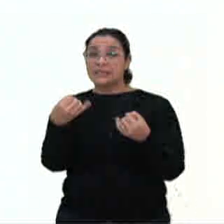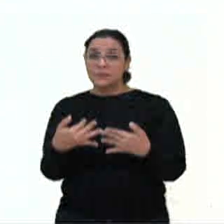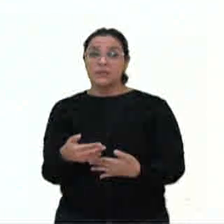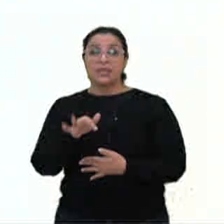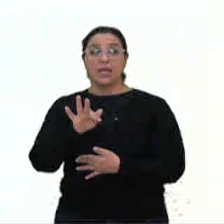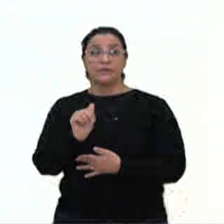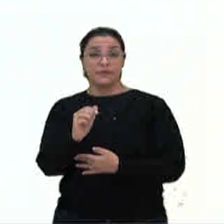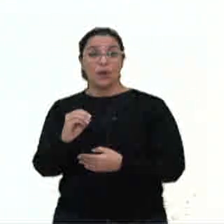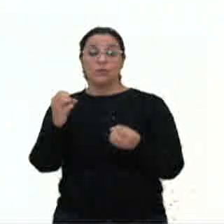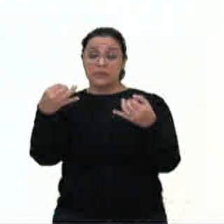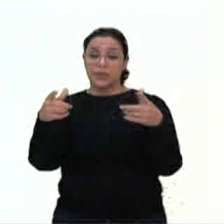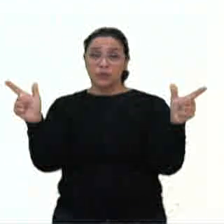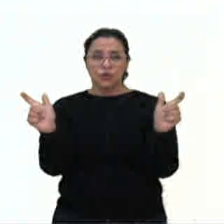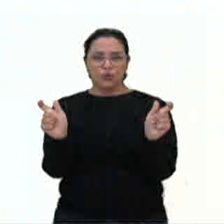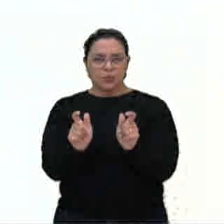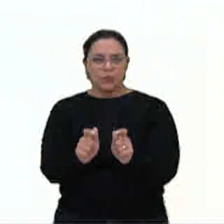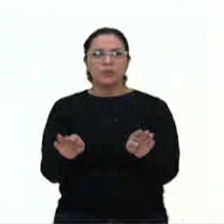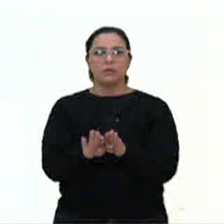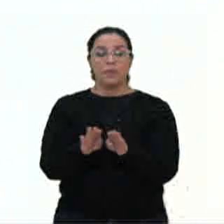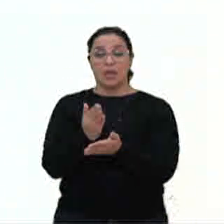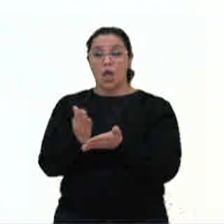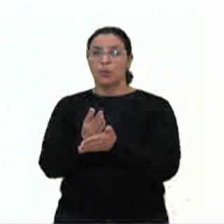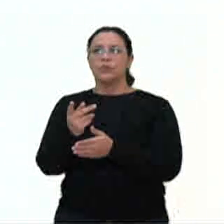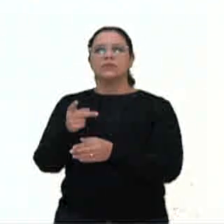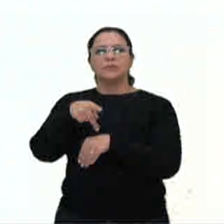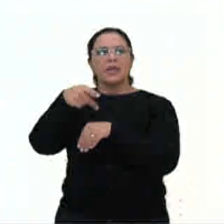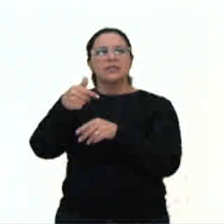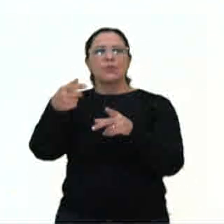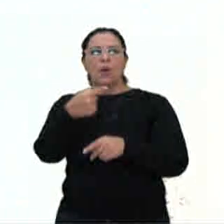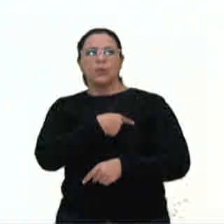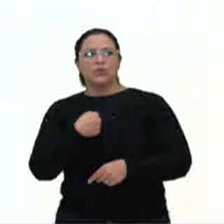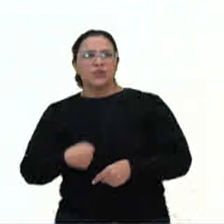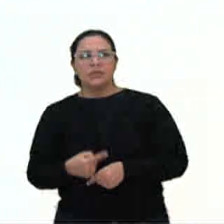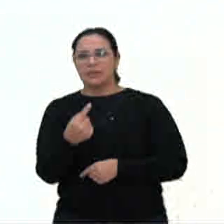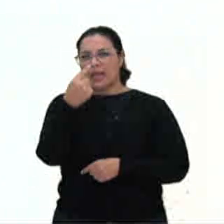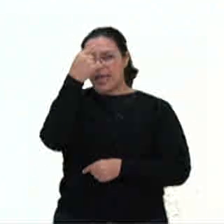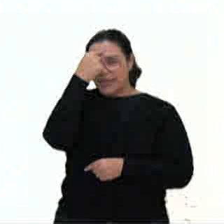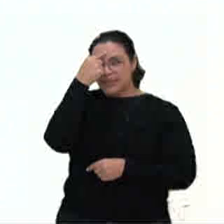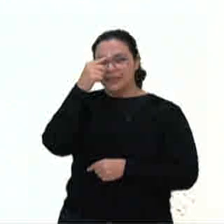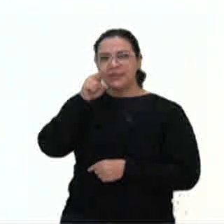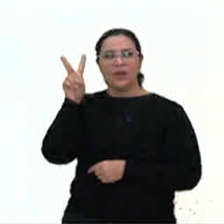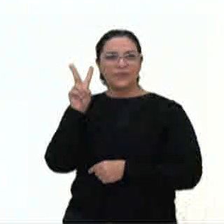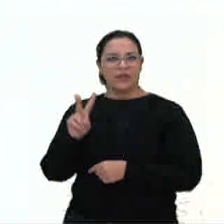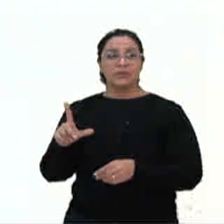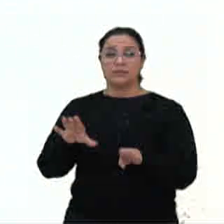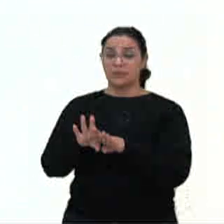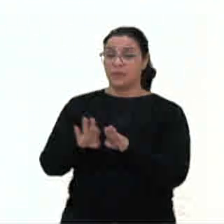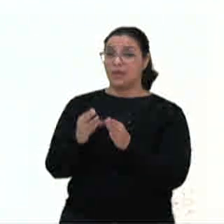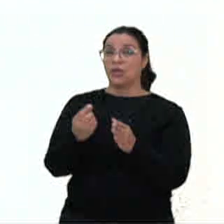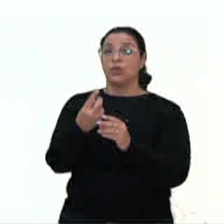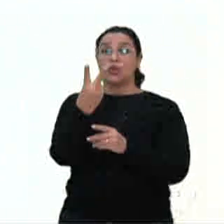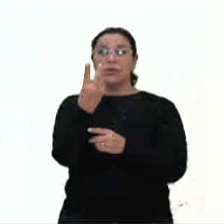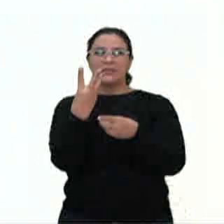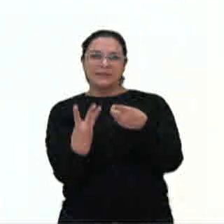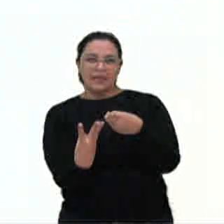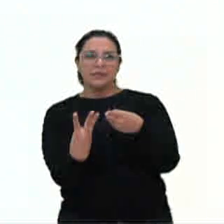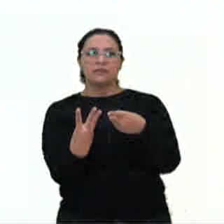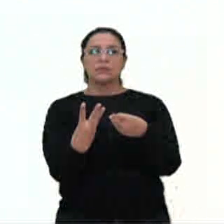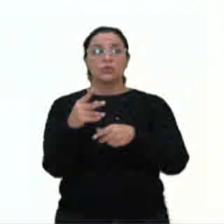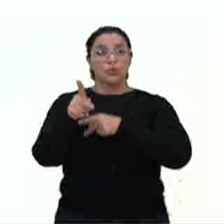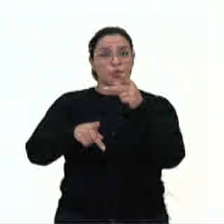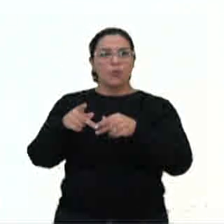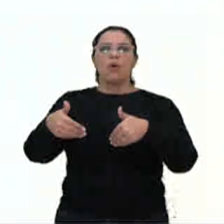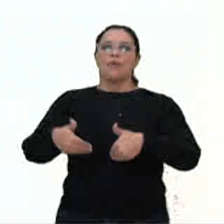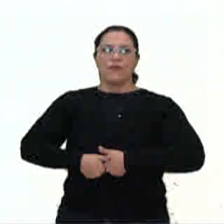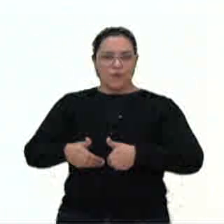apesar dessa diminuição em países como a China, Índia e Vietnã, a região reúne 2/3 da população subnutrida